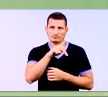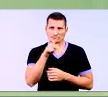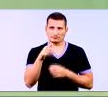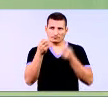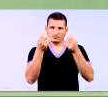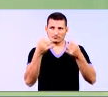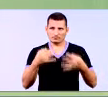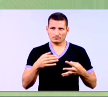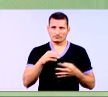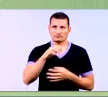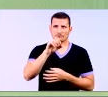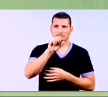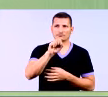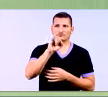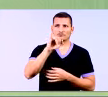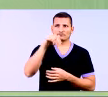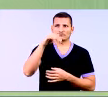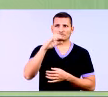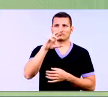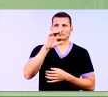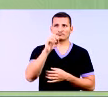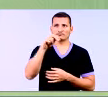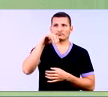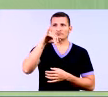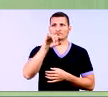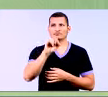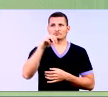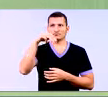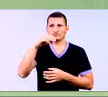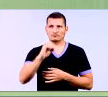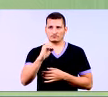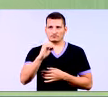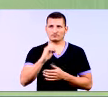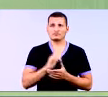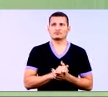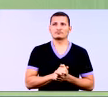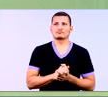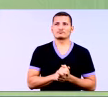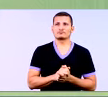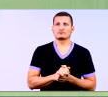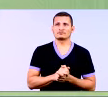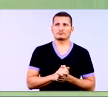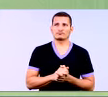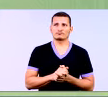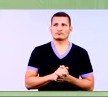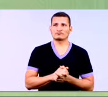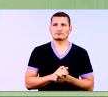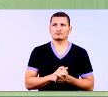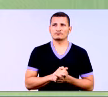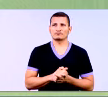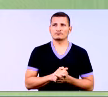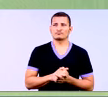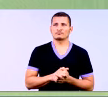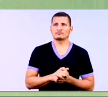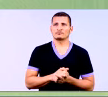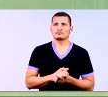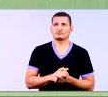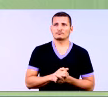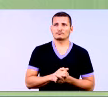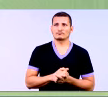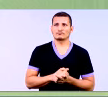não por acaso, nós ensaiamos isso na hora do jogo, que o sincronismo, o clock é sincronismo,